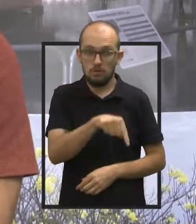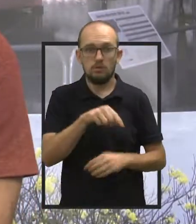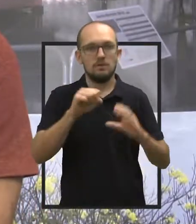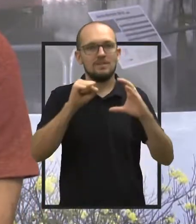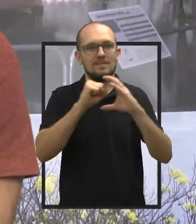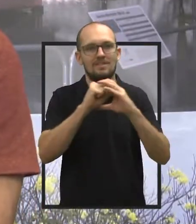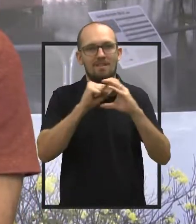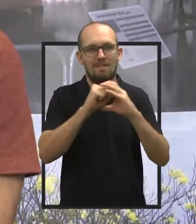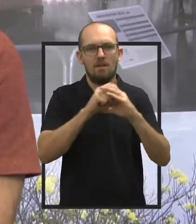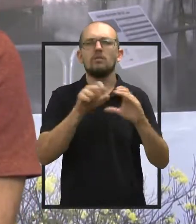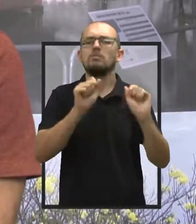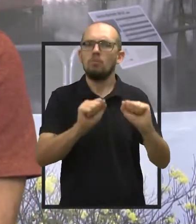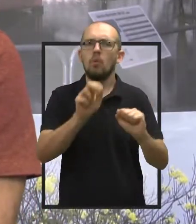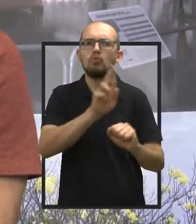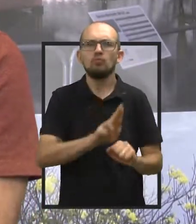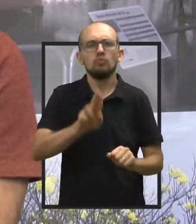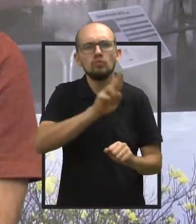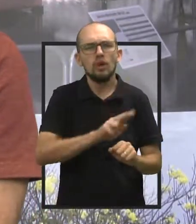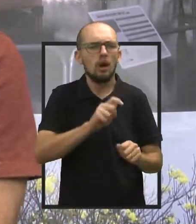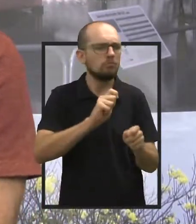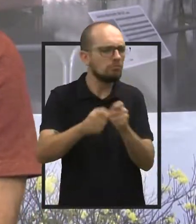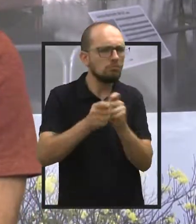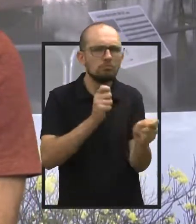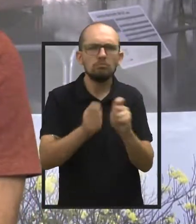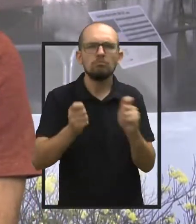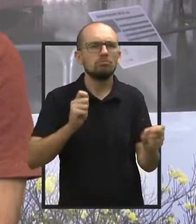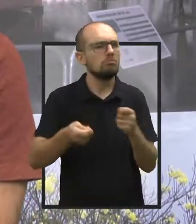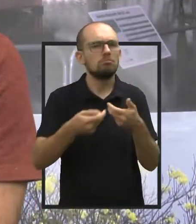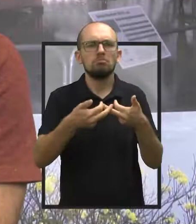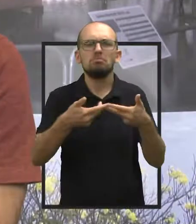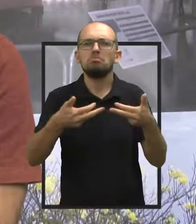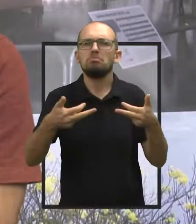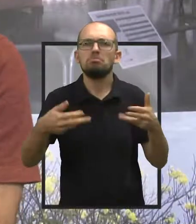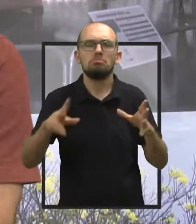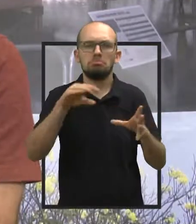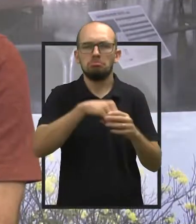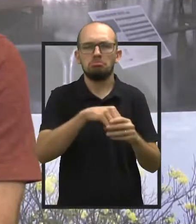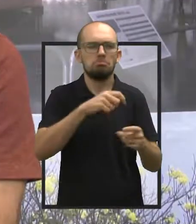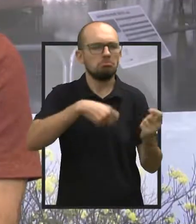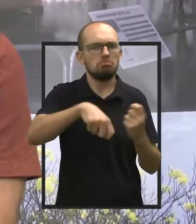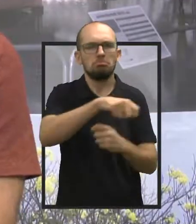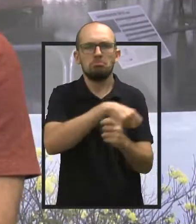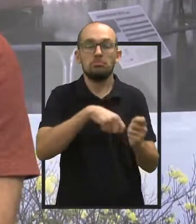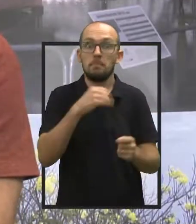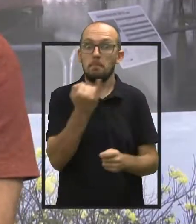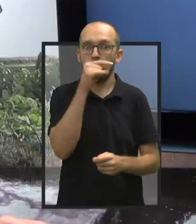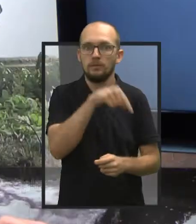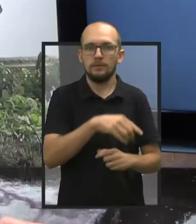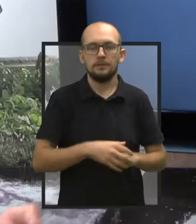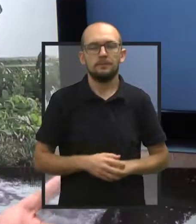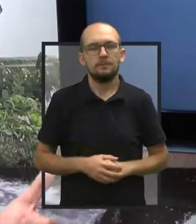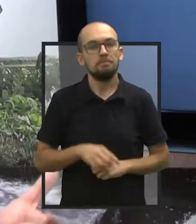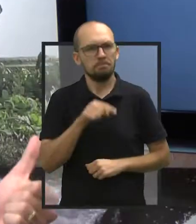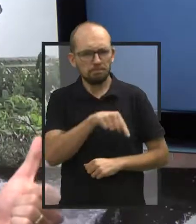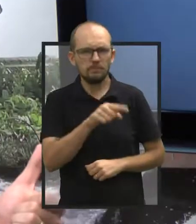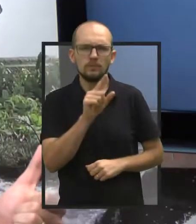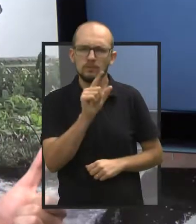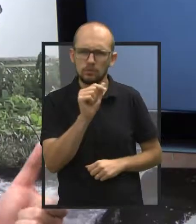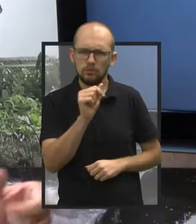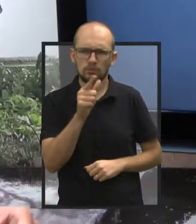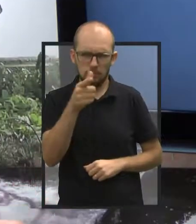usar esse dinheiro, né, no custeio, na manutenção da Santa Casa. Isso é importante para a Santa Casa. Esse recurso o senhor pleiteou